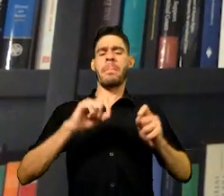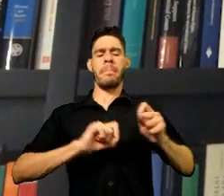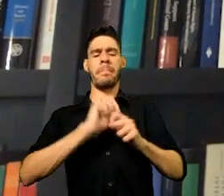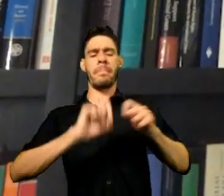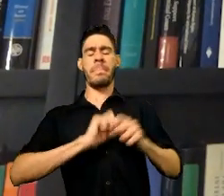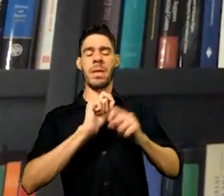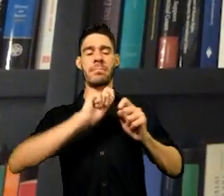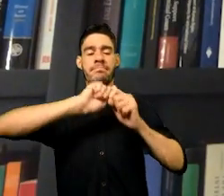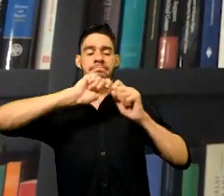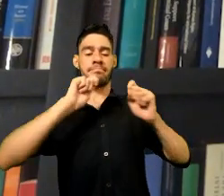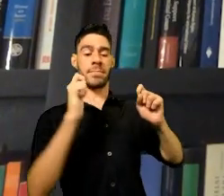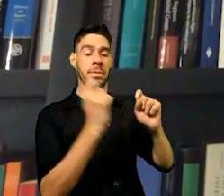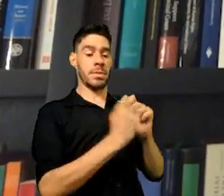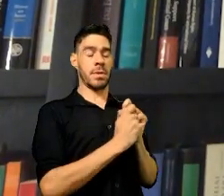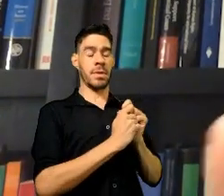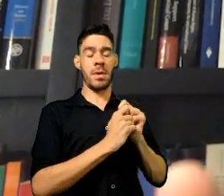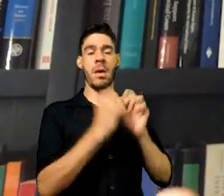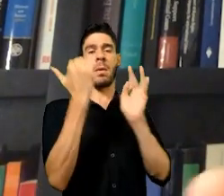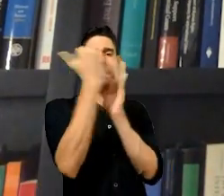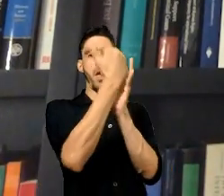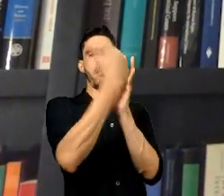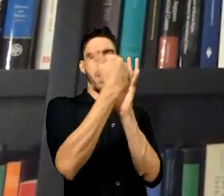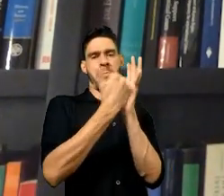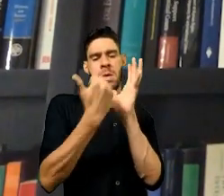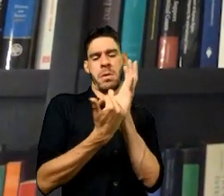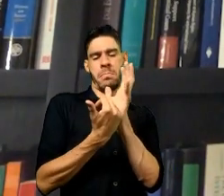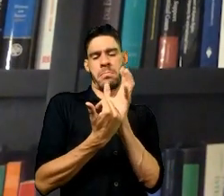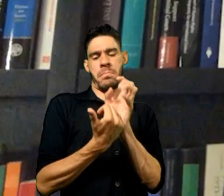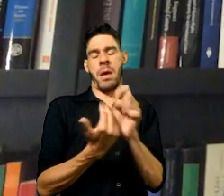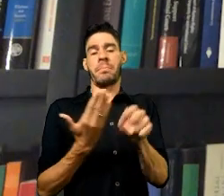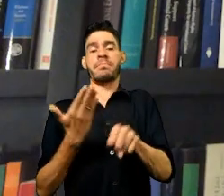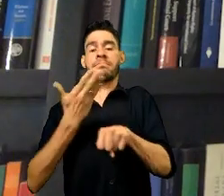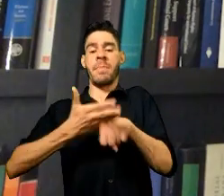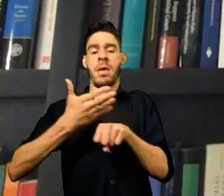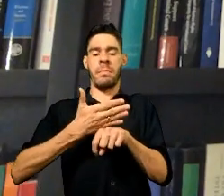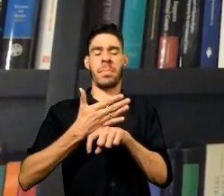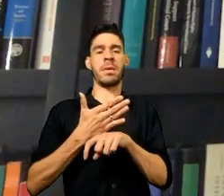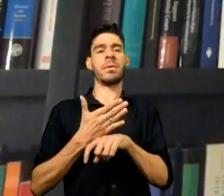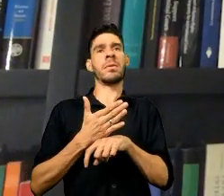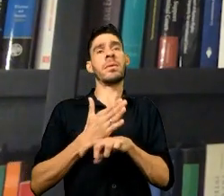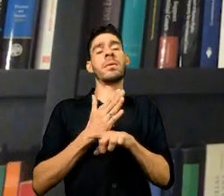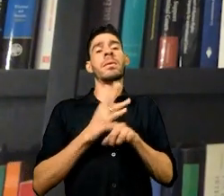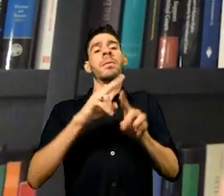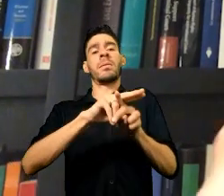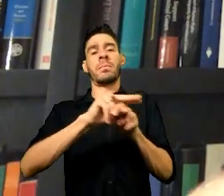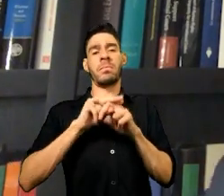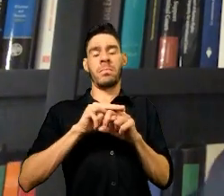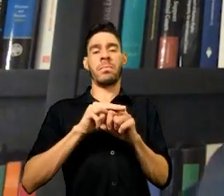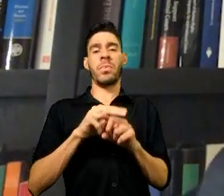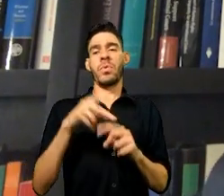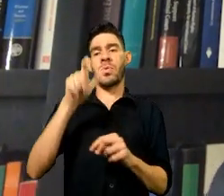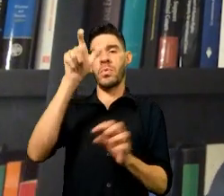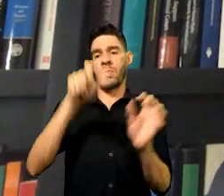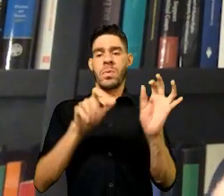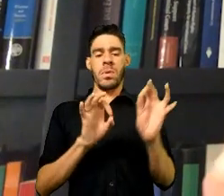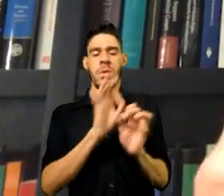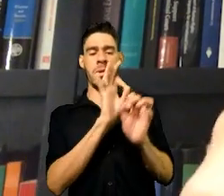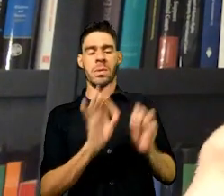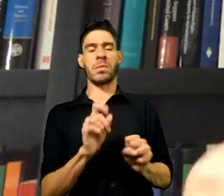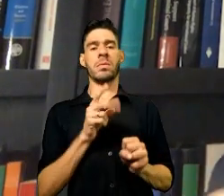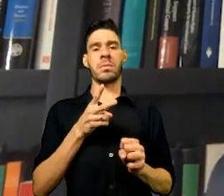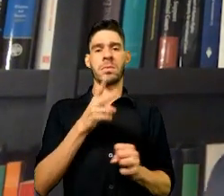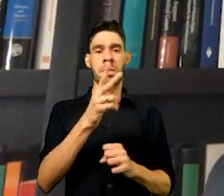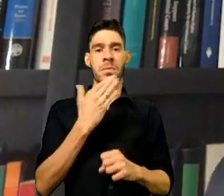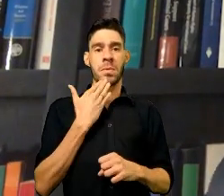telepresencial. O que precisamos é adaptar o procedimento e a prática. E, portanto, o